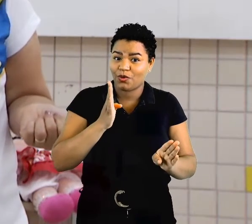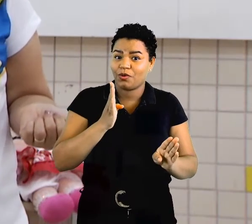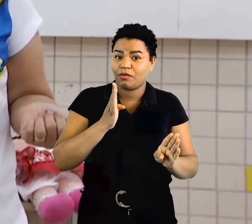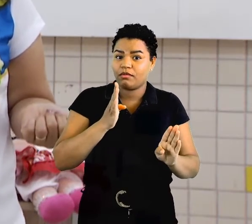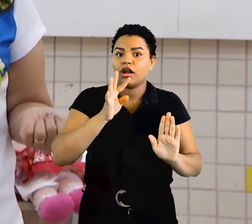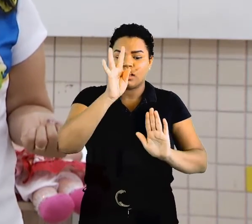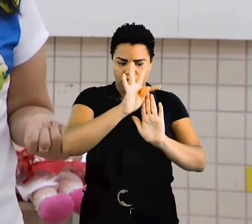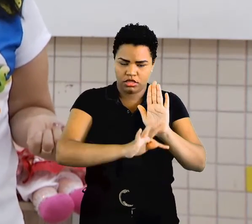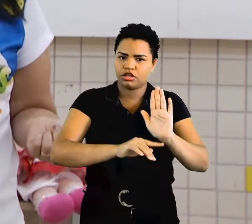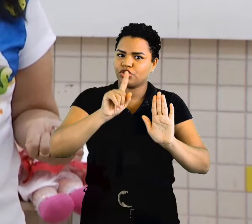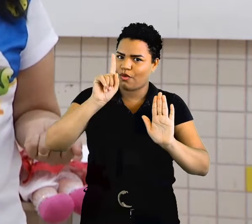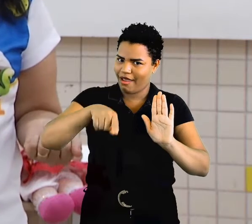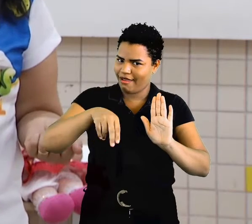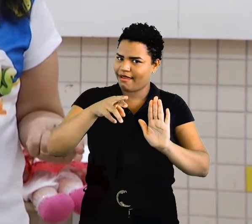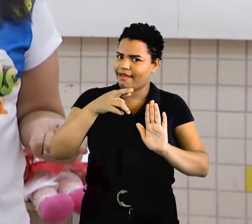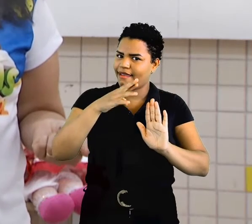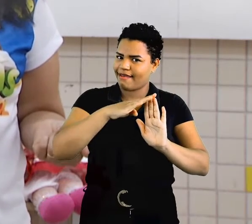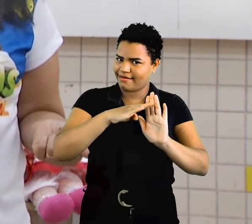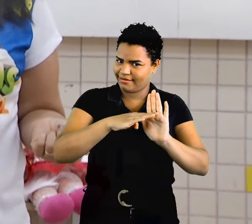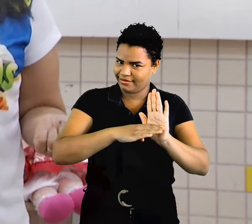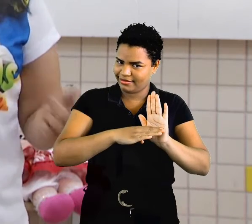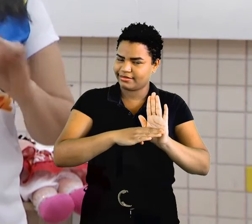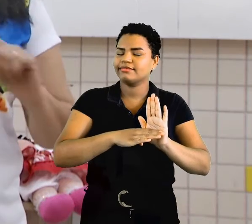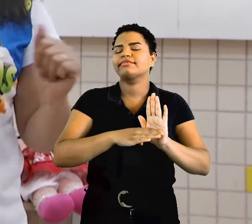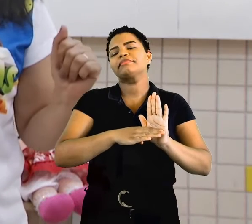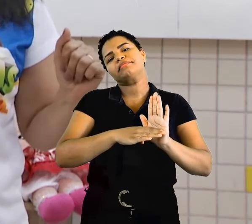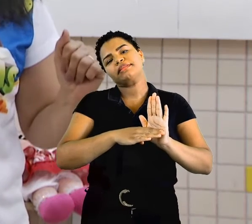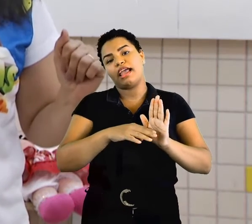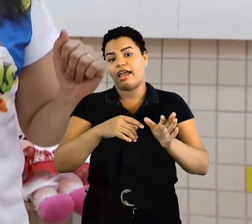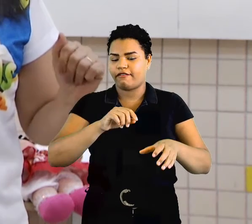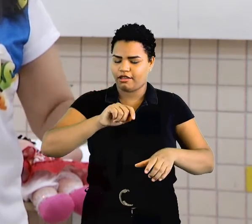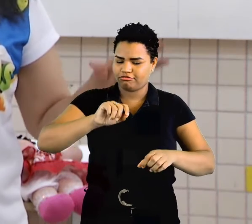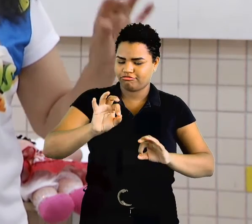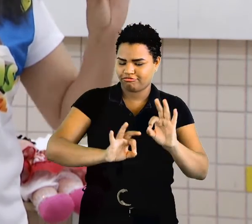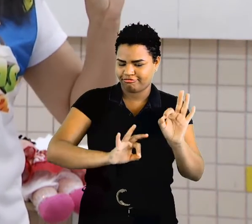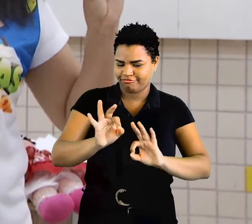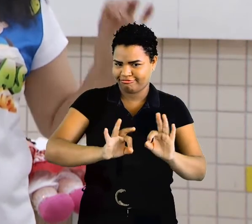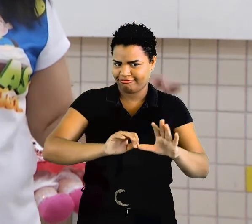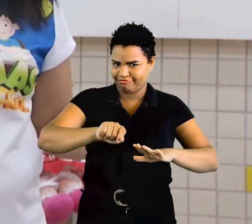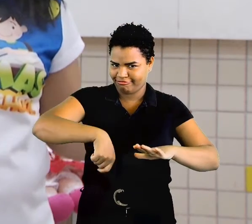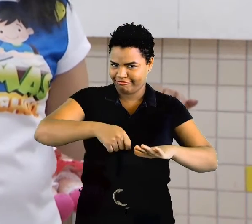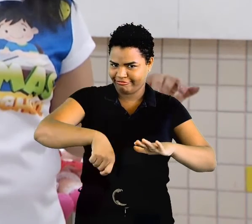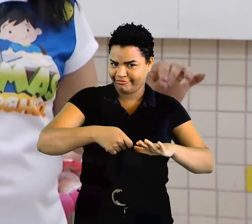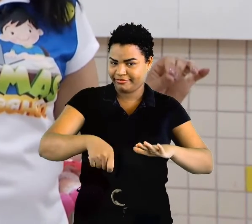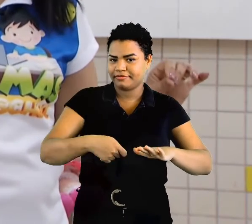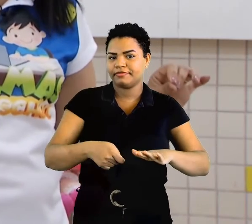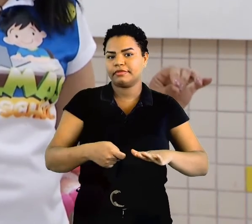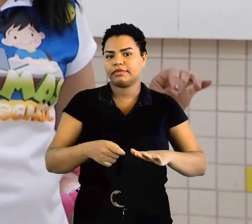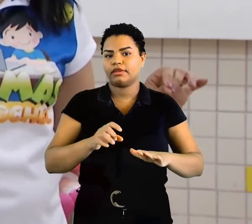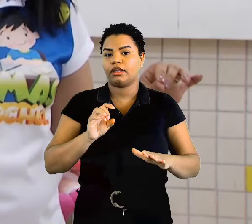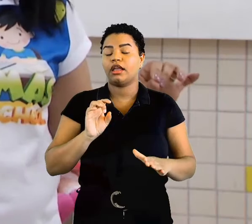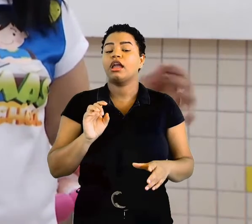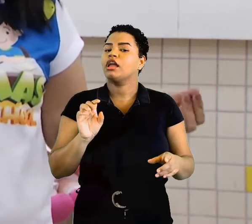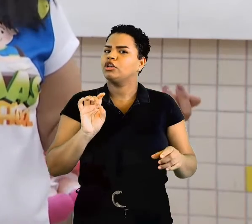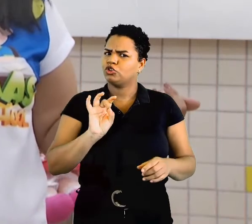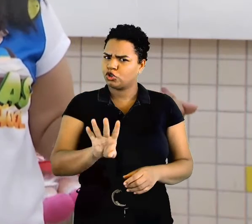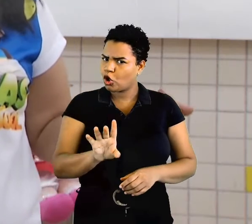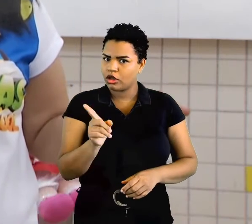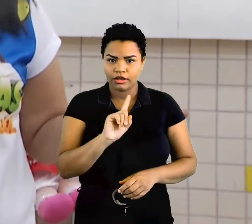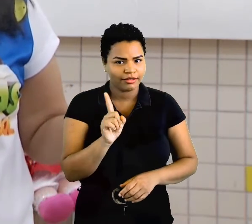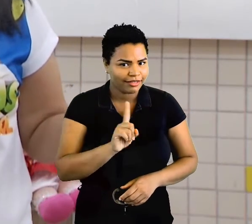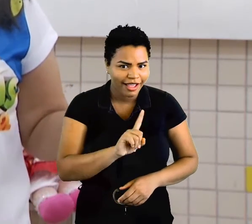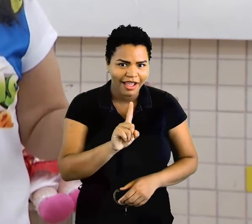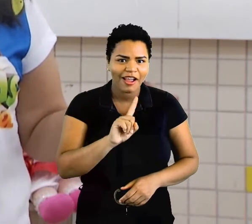receita, vão preparar os alimentos. E não é só isso. Vocês vão registrar essa receita no caderno de vocês